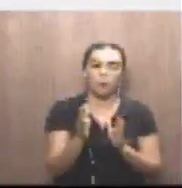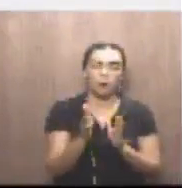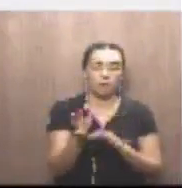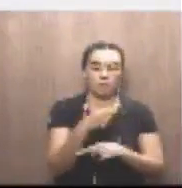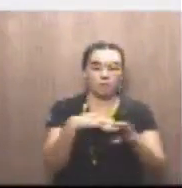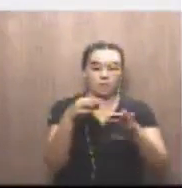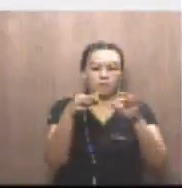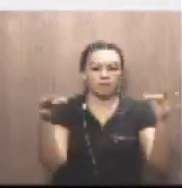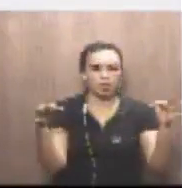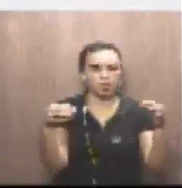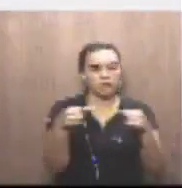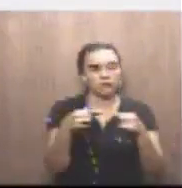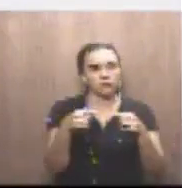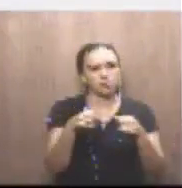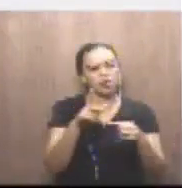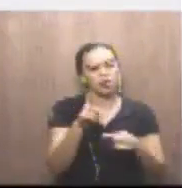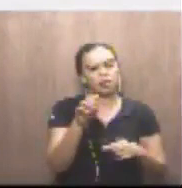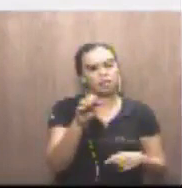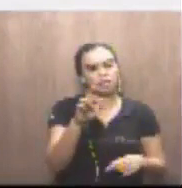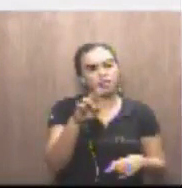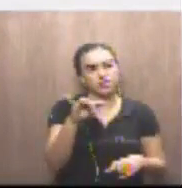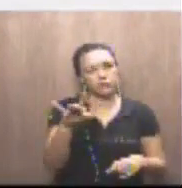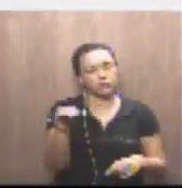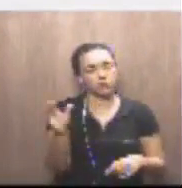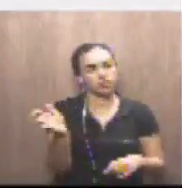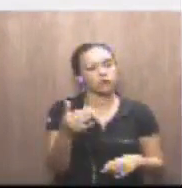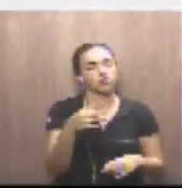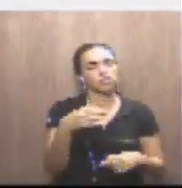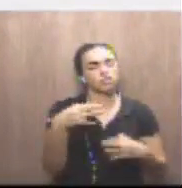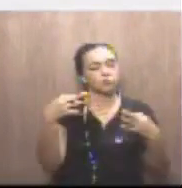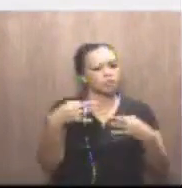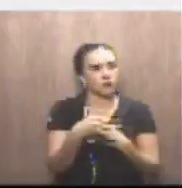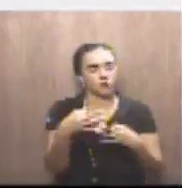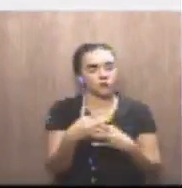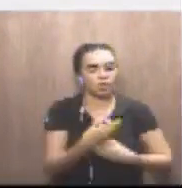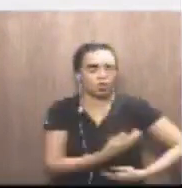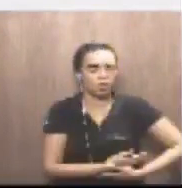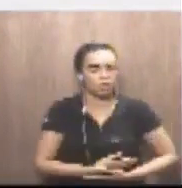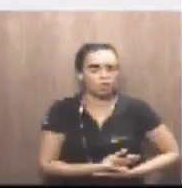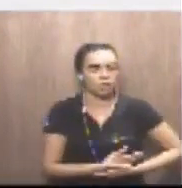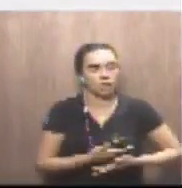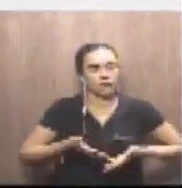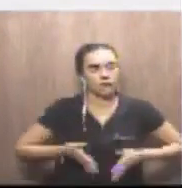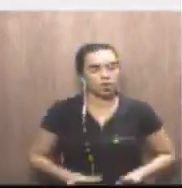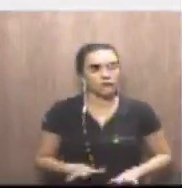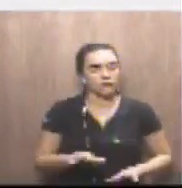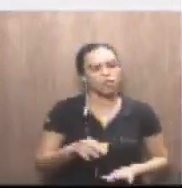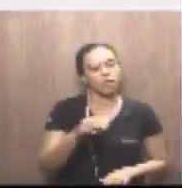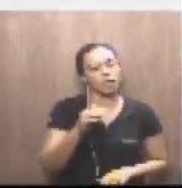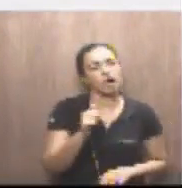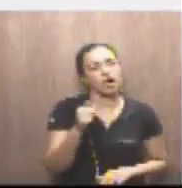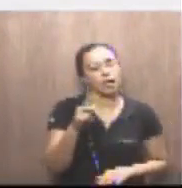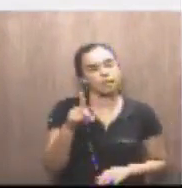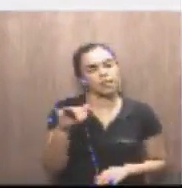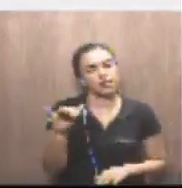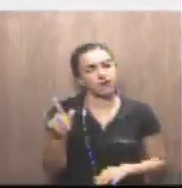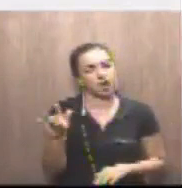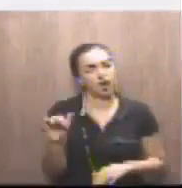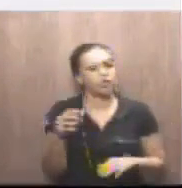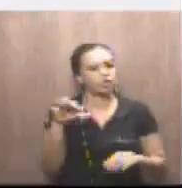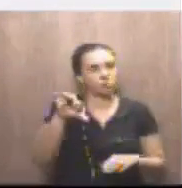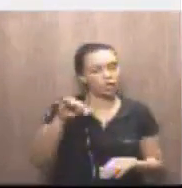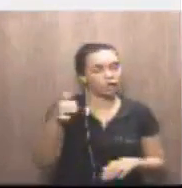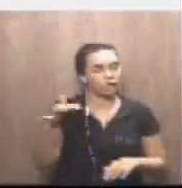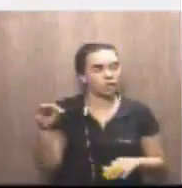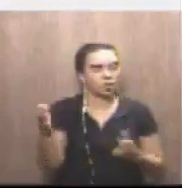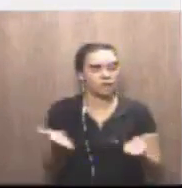períneo íntegro. Coisinha mais bonitinha. Bebê nasceu com Apgar 9 e 10, excelente, e já está